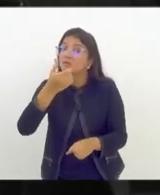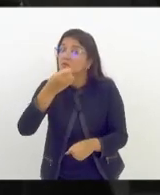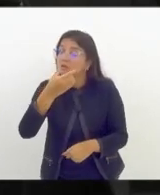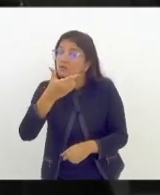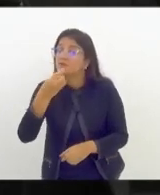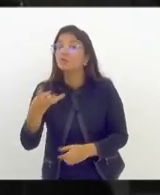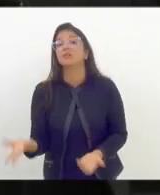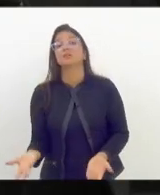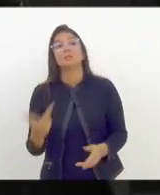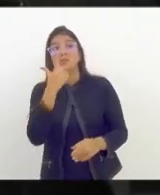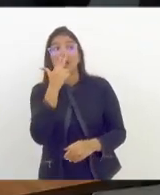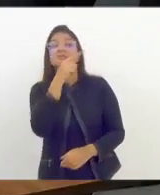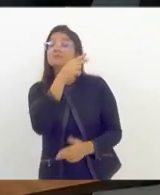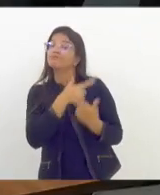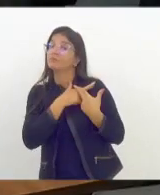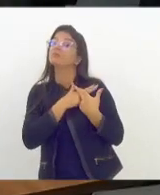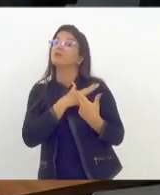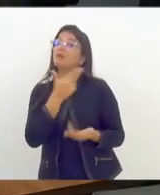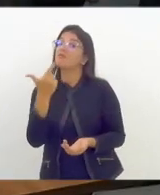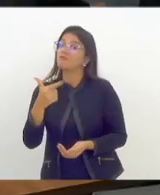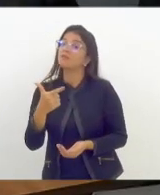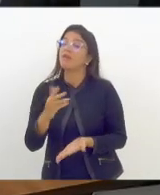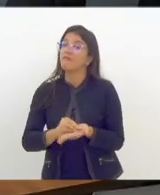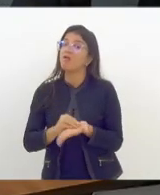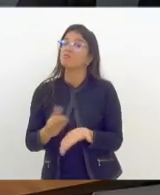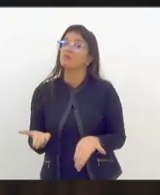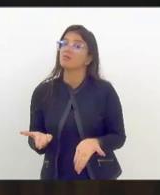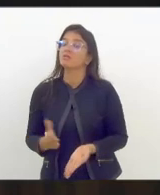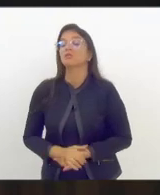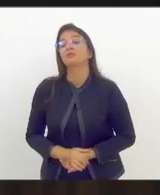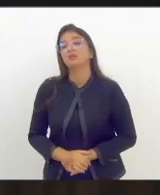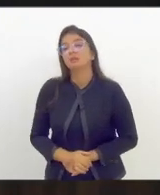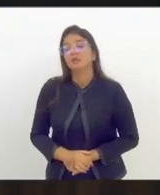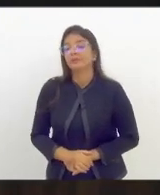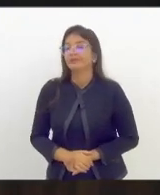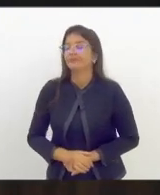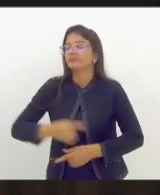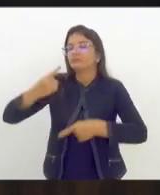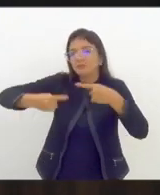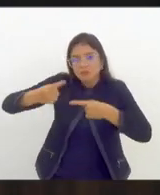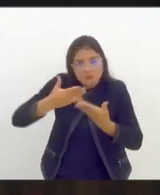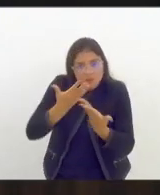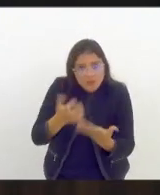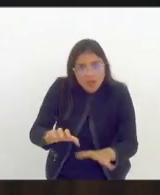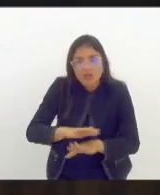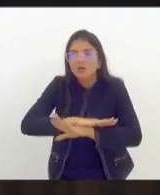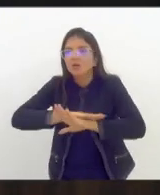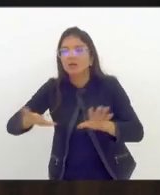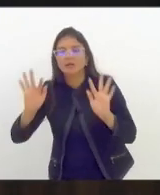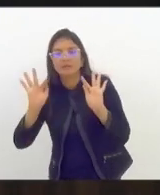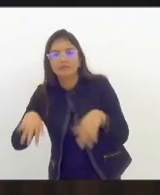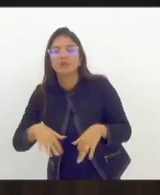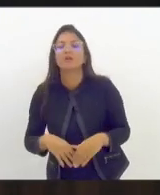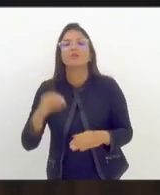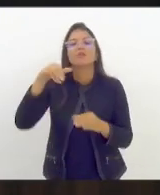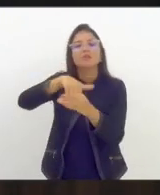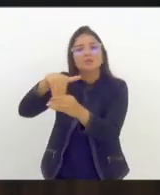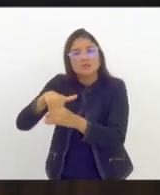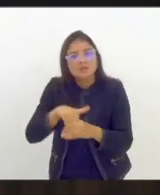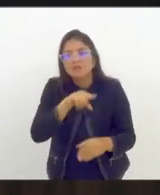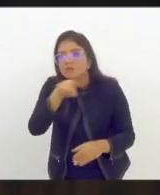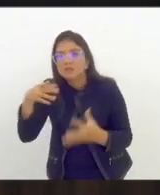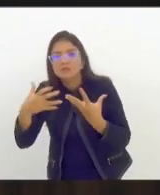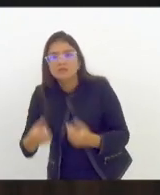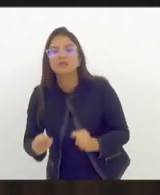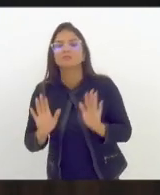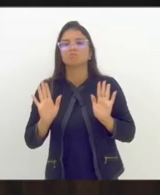responsabilidade do governador Cláudio Castro. Não havendo mais quem queira discutir, encerrada a discussão, em votação. Senhores que aprovam, permaneçam como